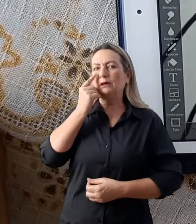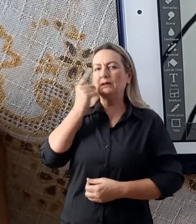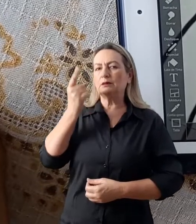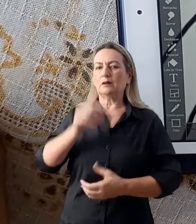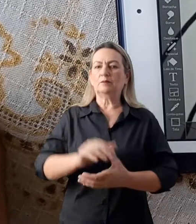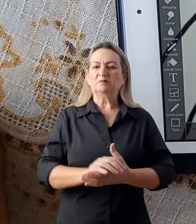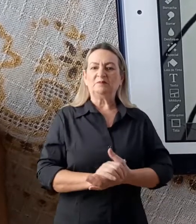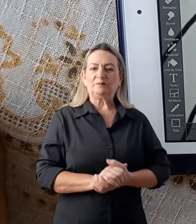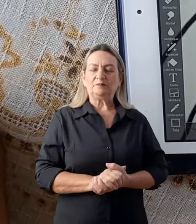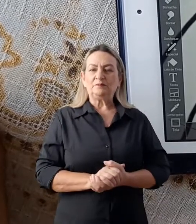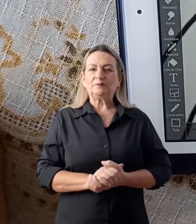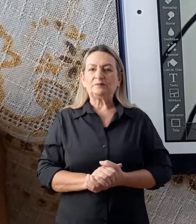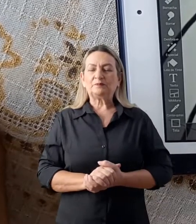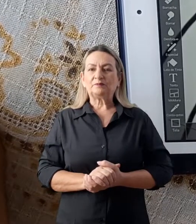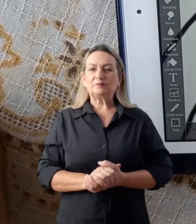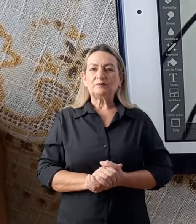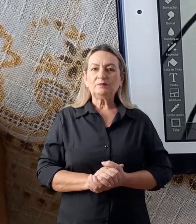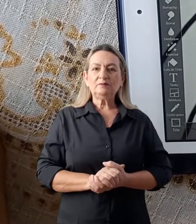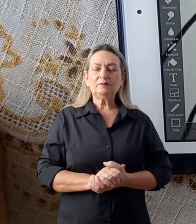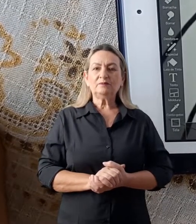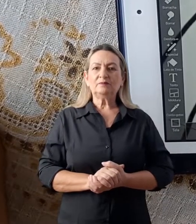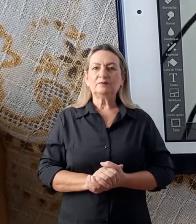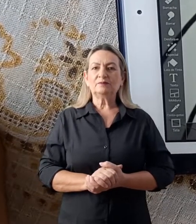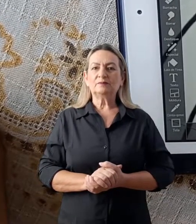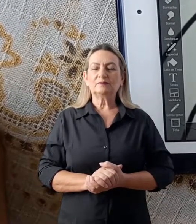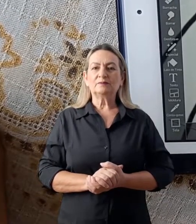né, um pontinho.